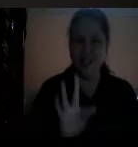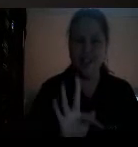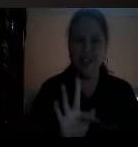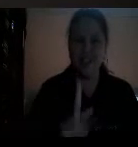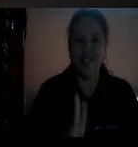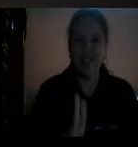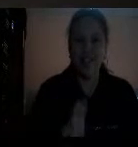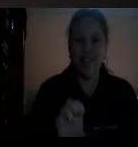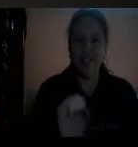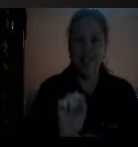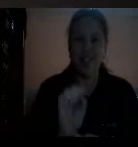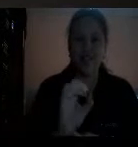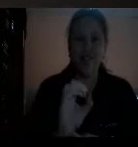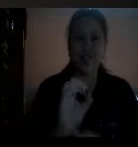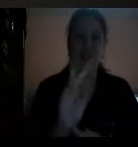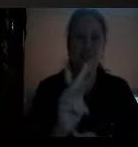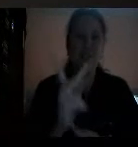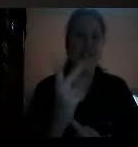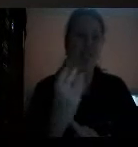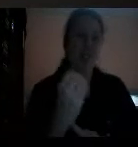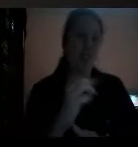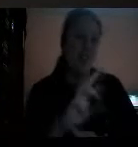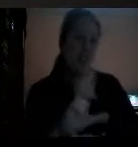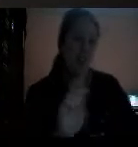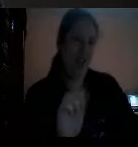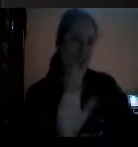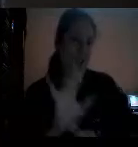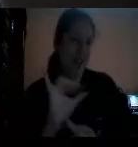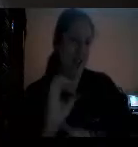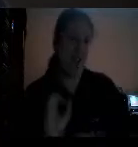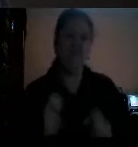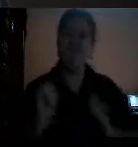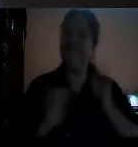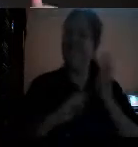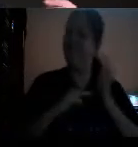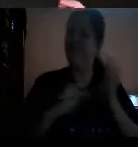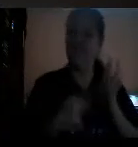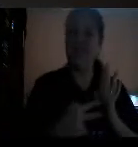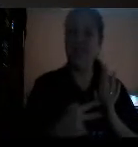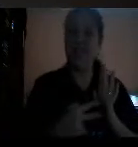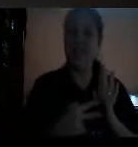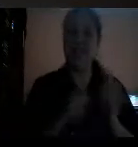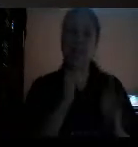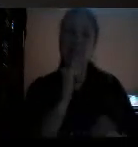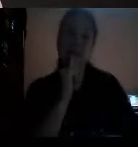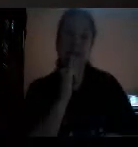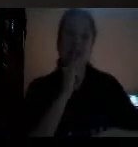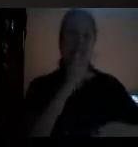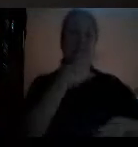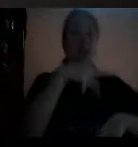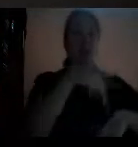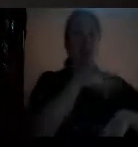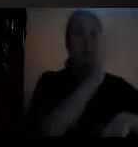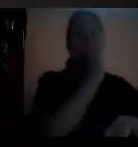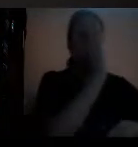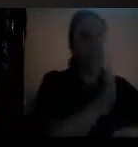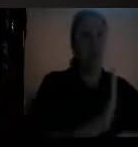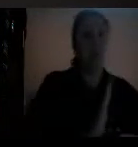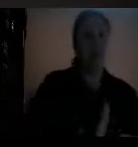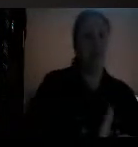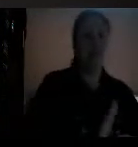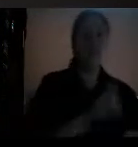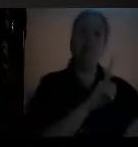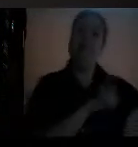Lembro dos fusos horários, né? Que a gente tem as horas a leste e as horas a oeste. E o zero, o fuso